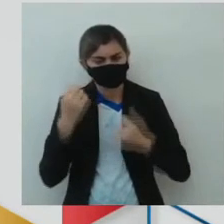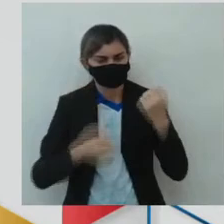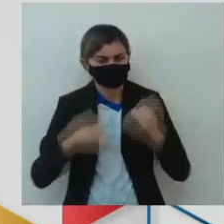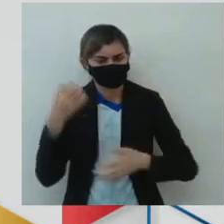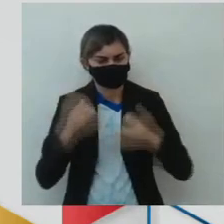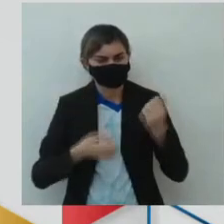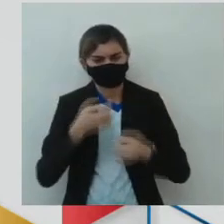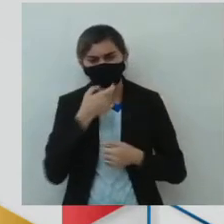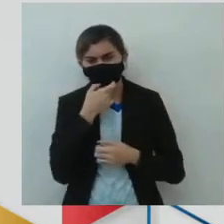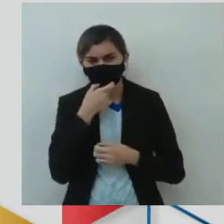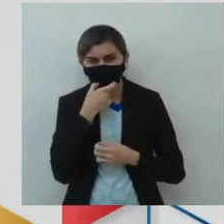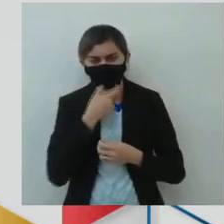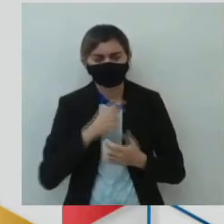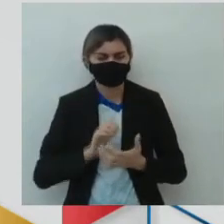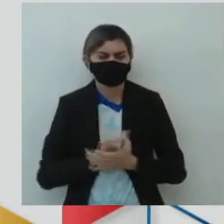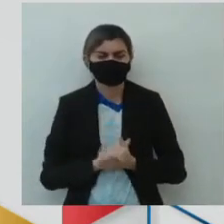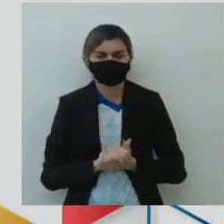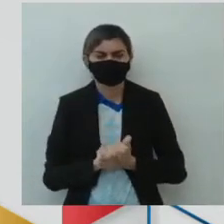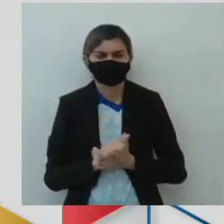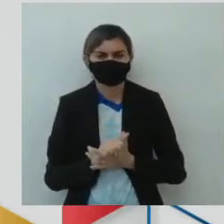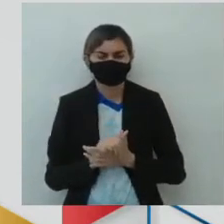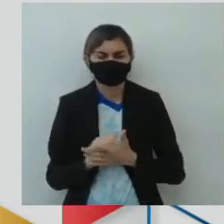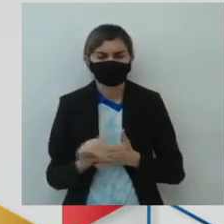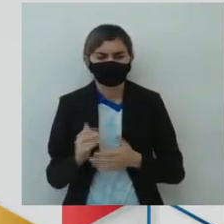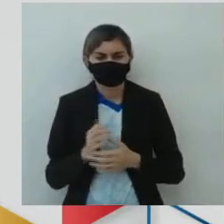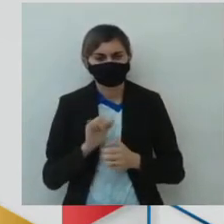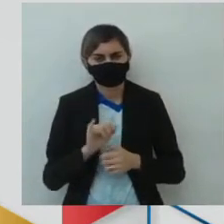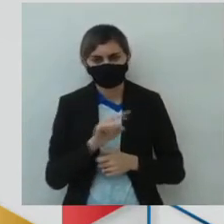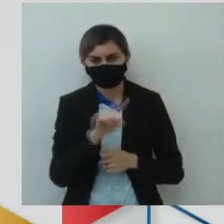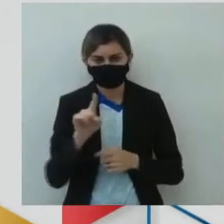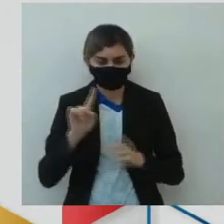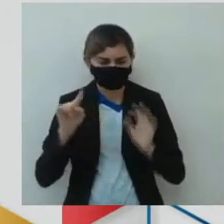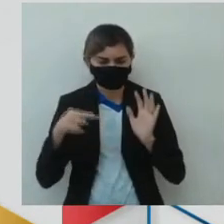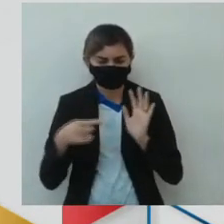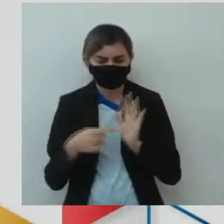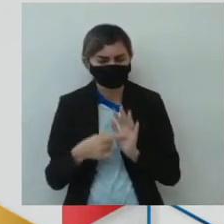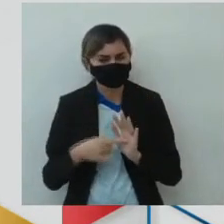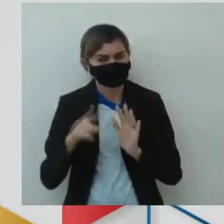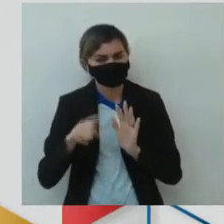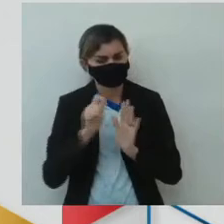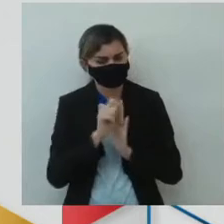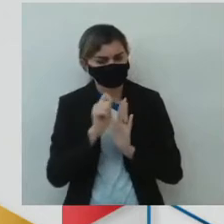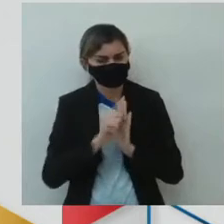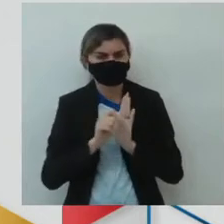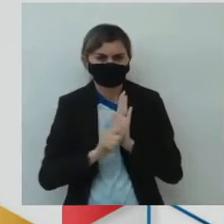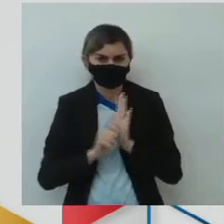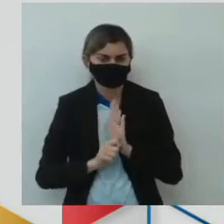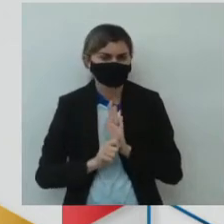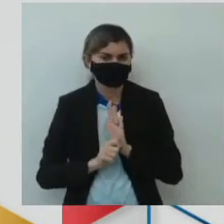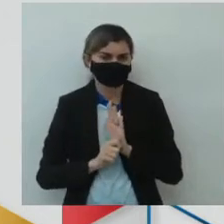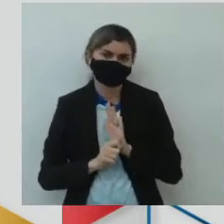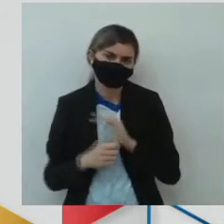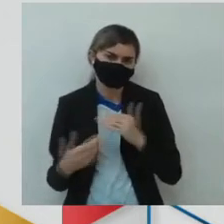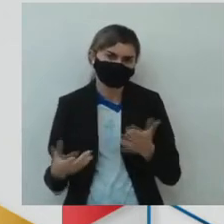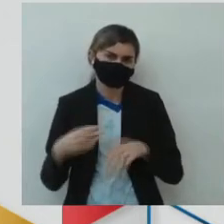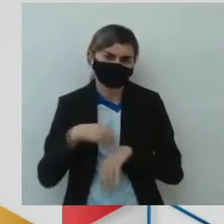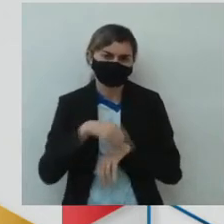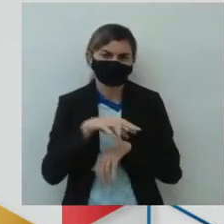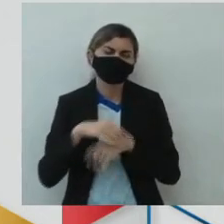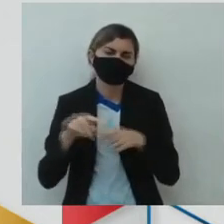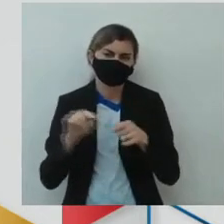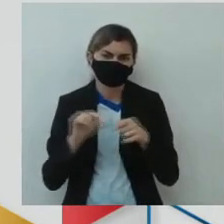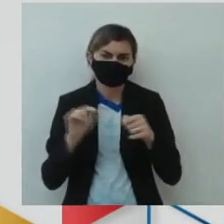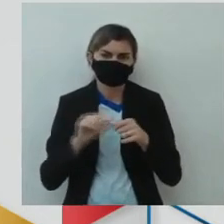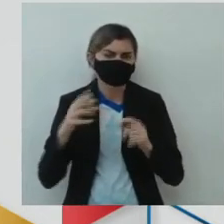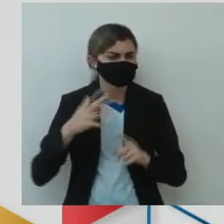by doing the whole history se o seu objetivo é escrever e na entregar